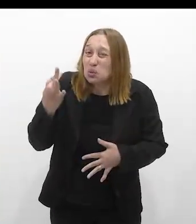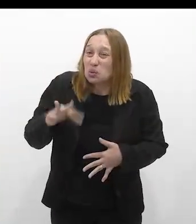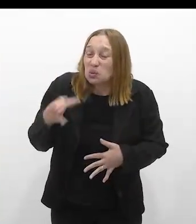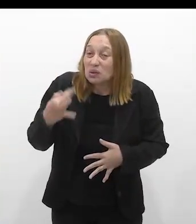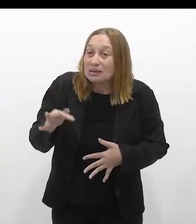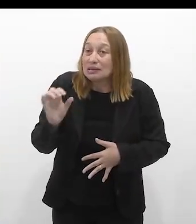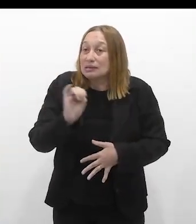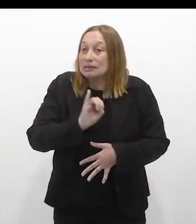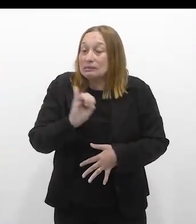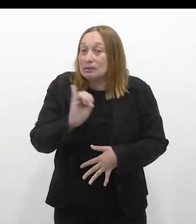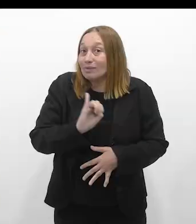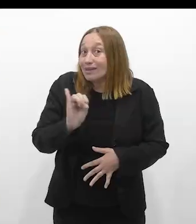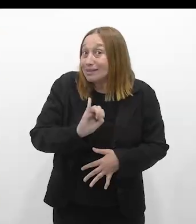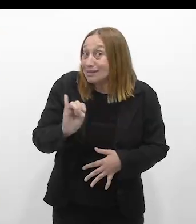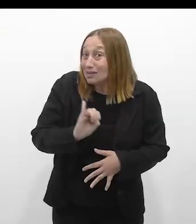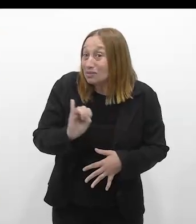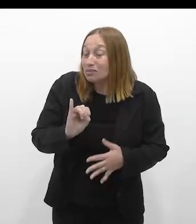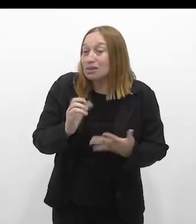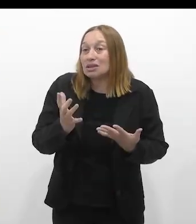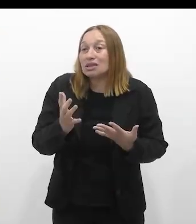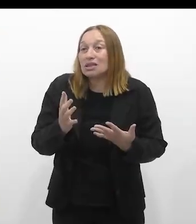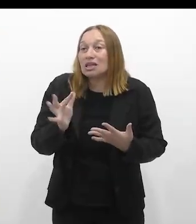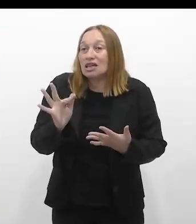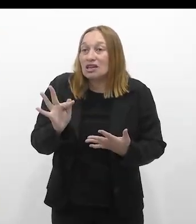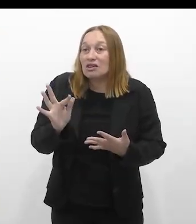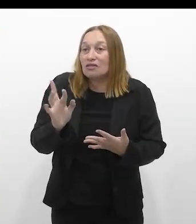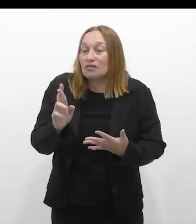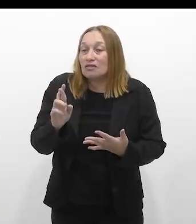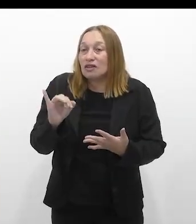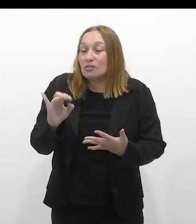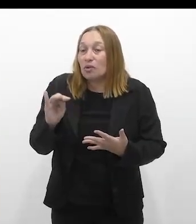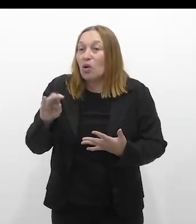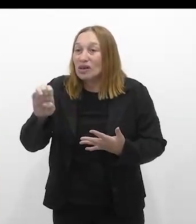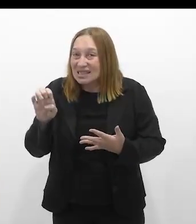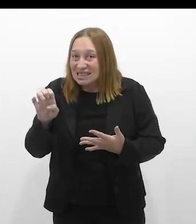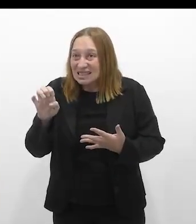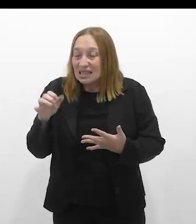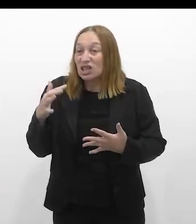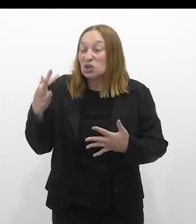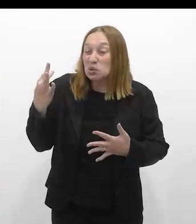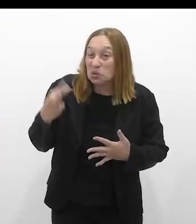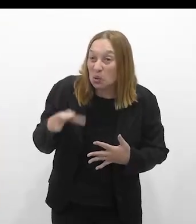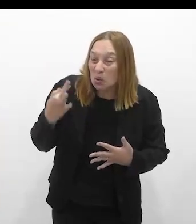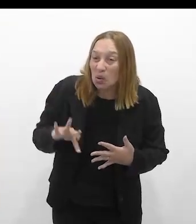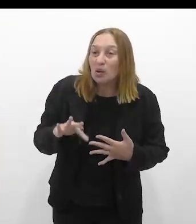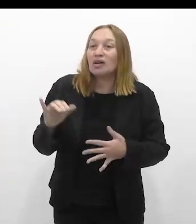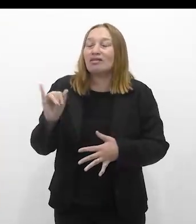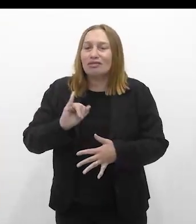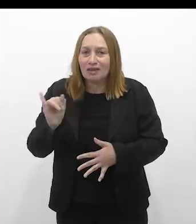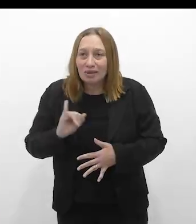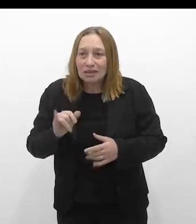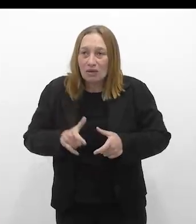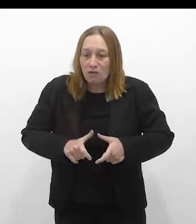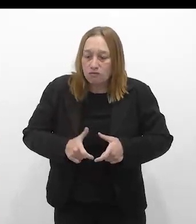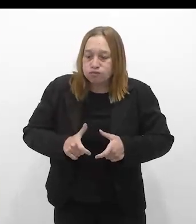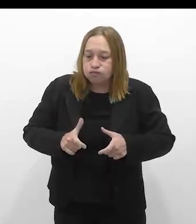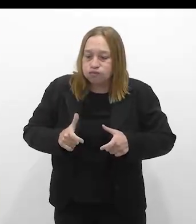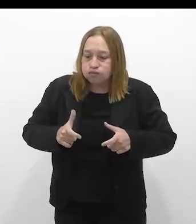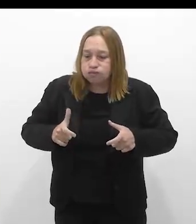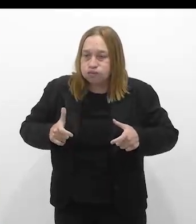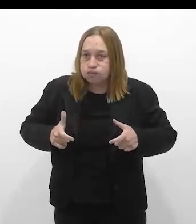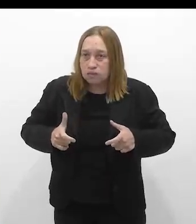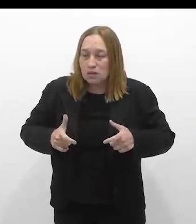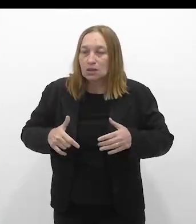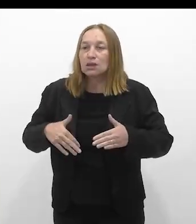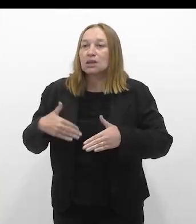inflamação, aderência, fibrose, dor, inflamação, cresce a doença.